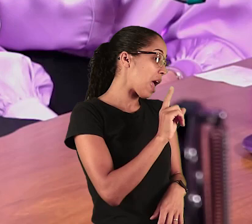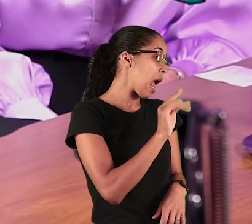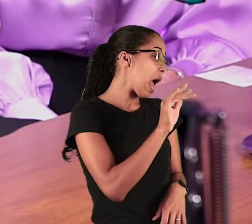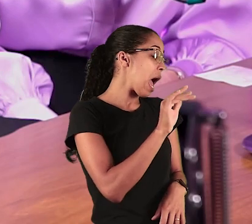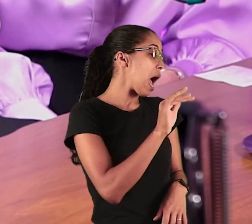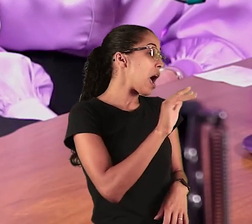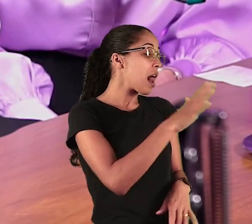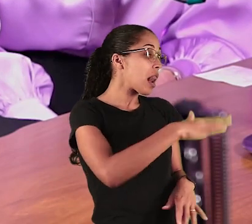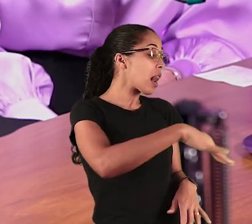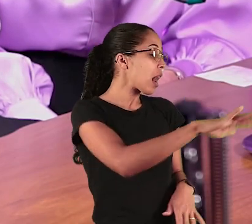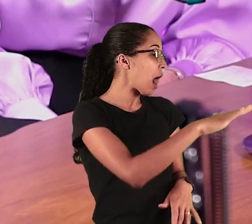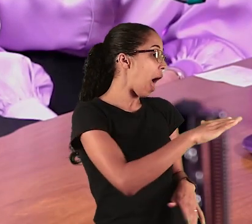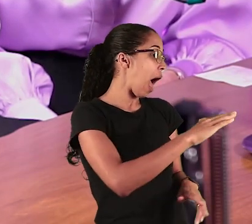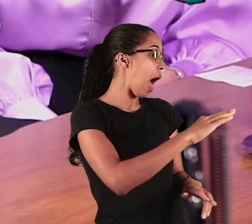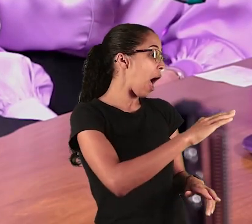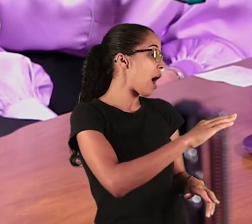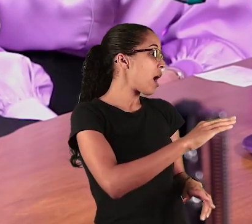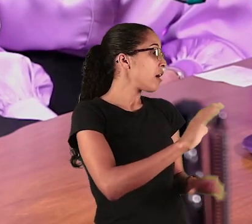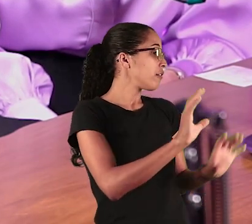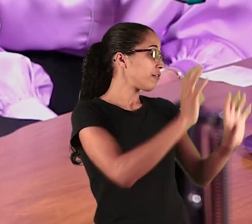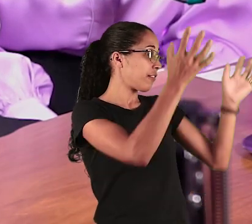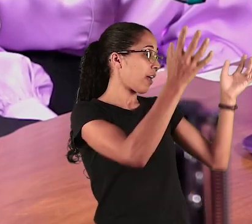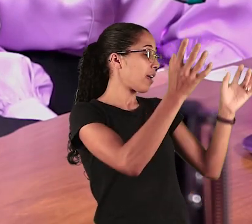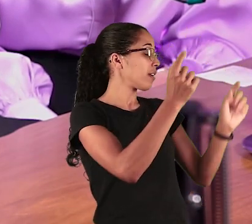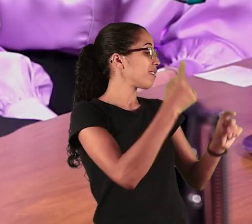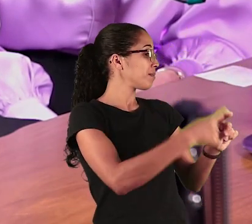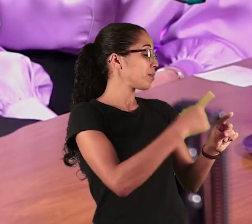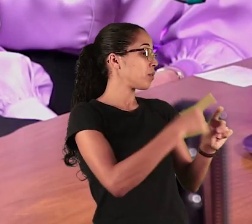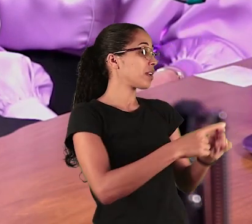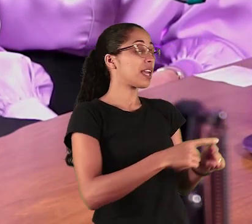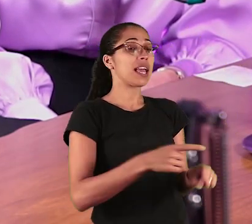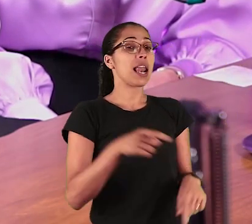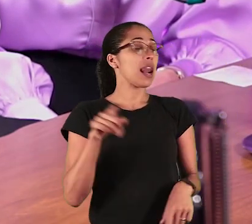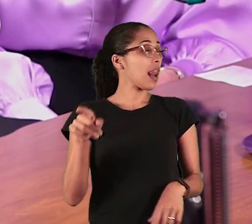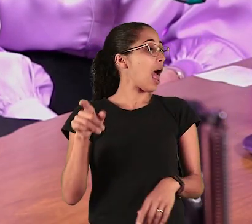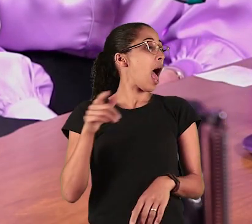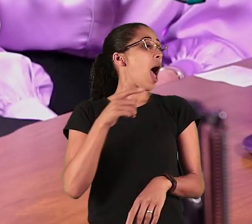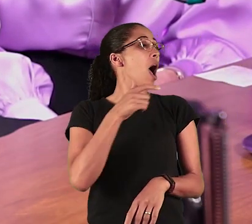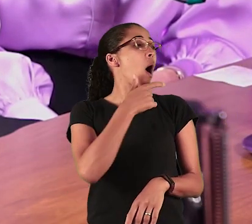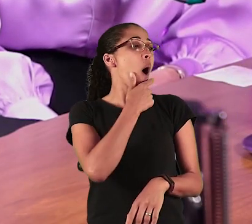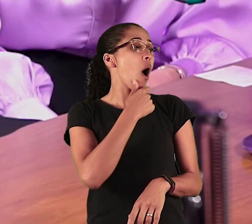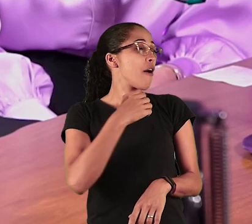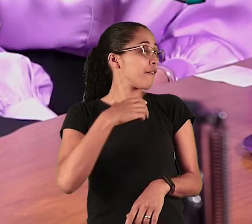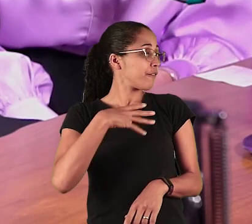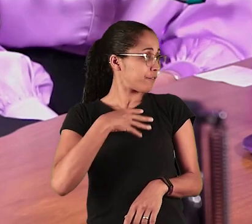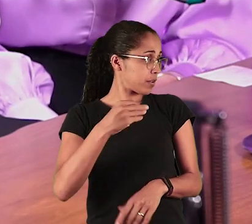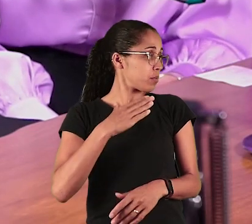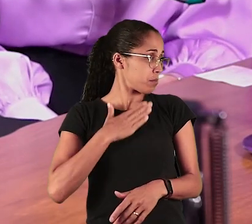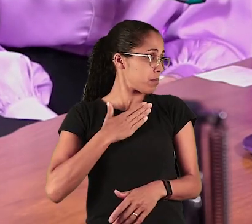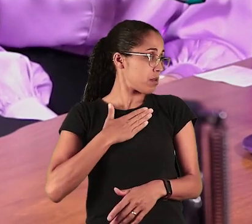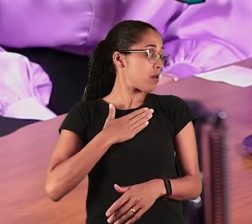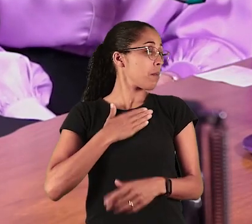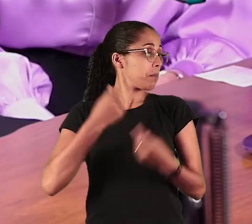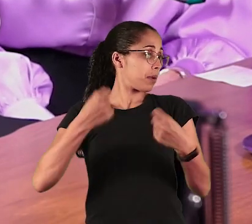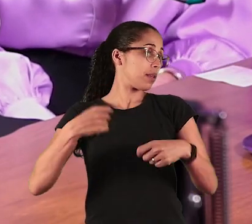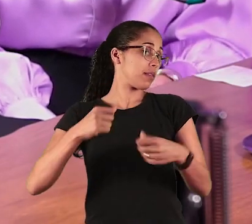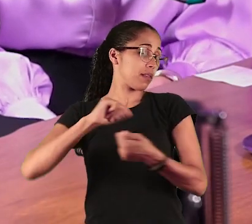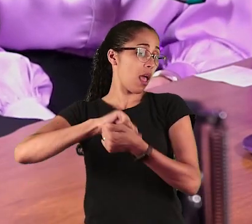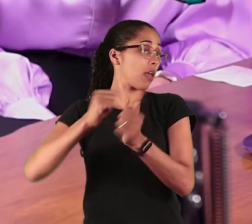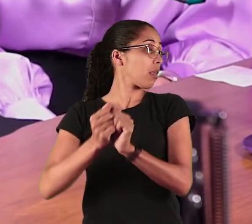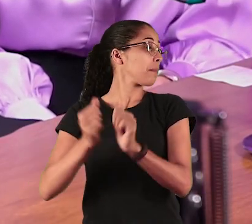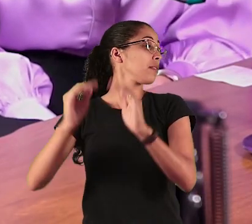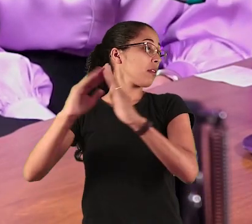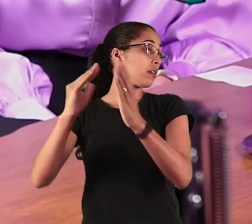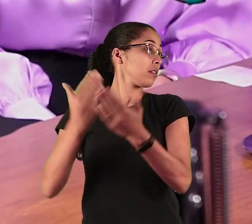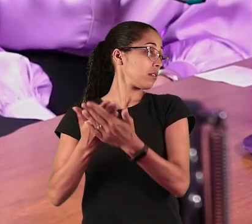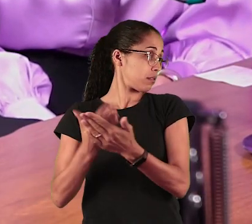do meu filho da escola e tá tudo bem a gente tem que poder falar sobre isso e esse é um ir negociável para mim nesse momento eu